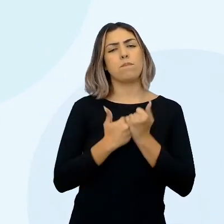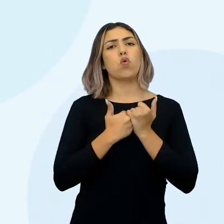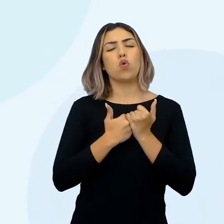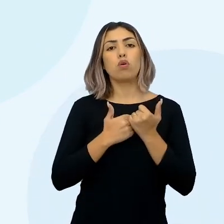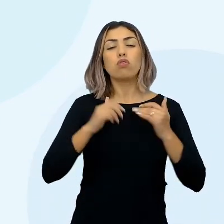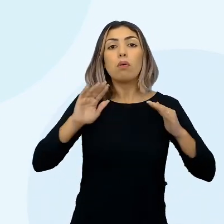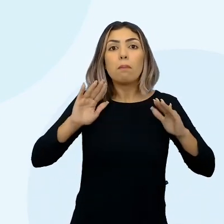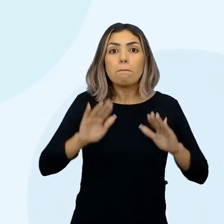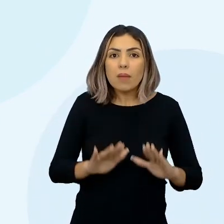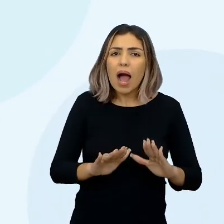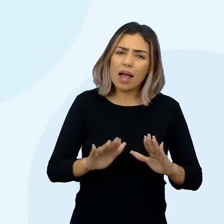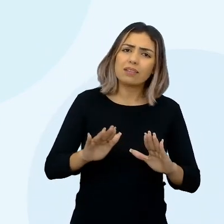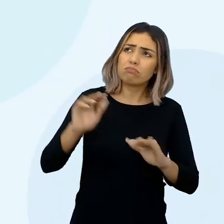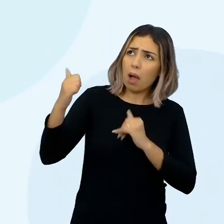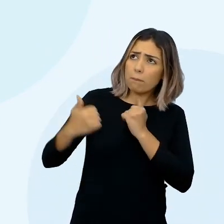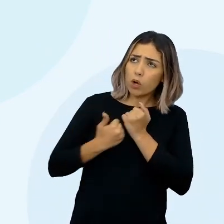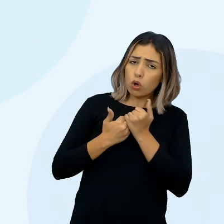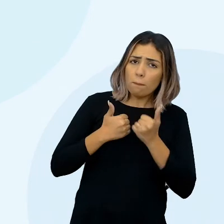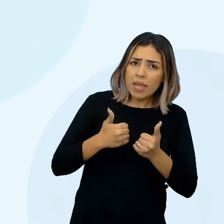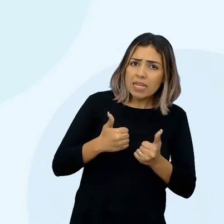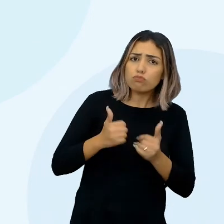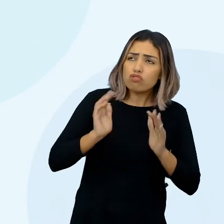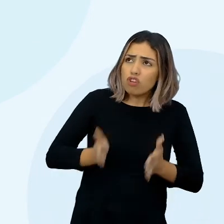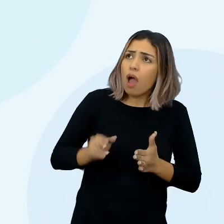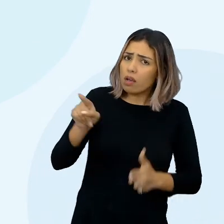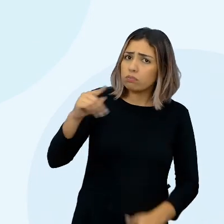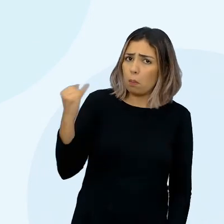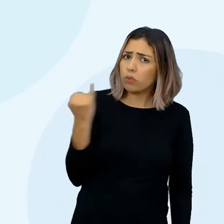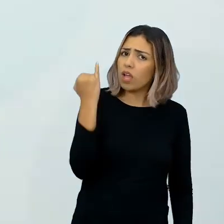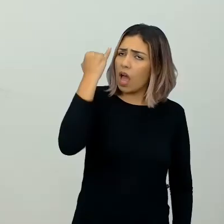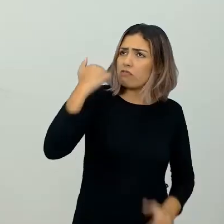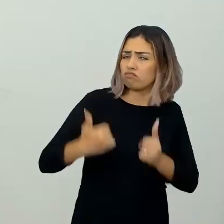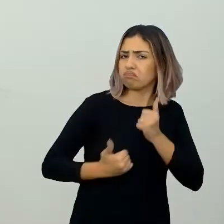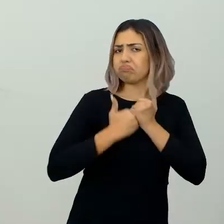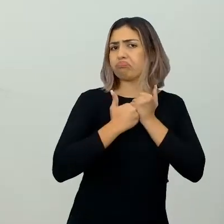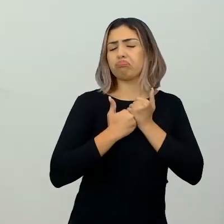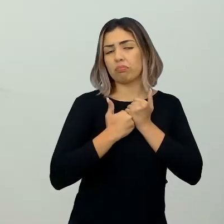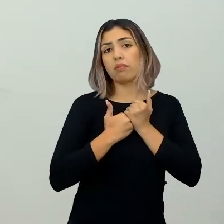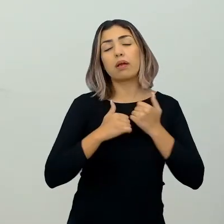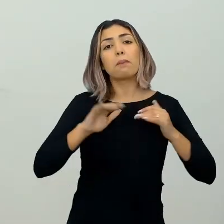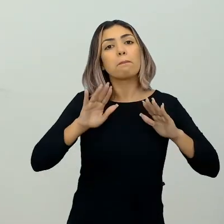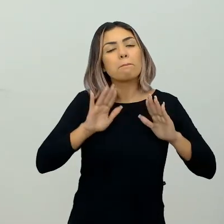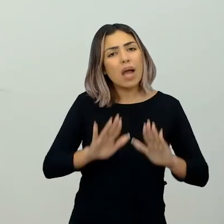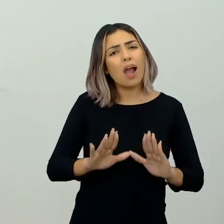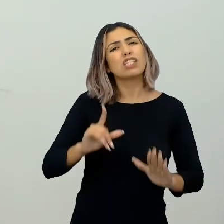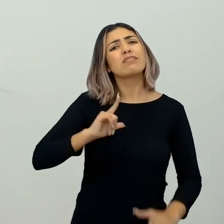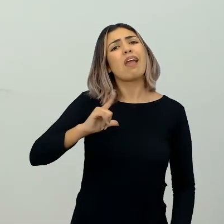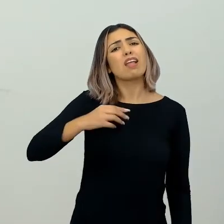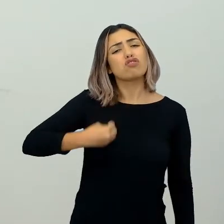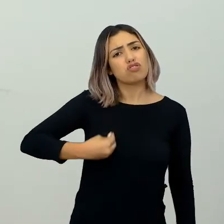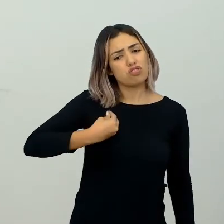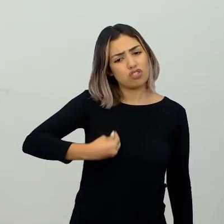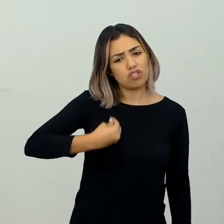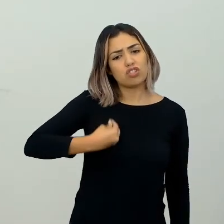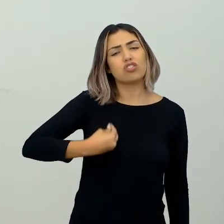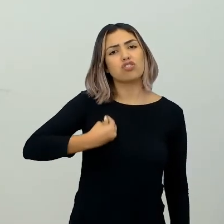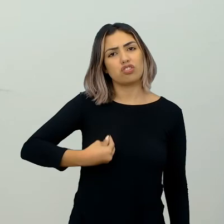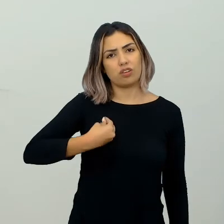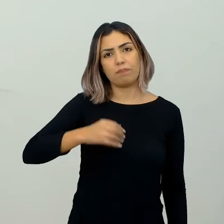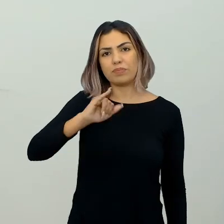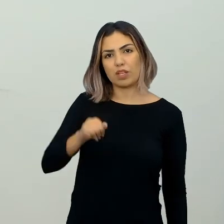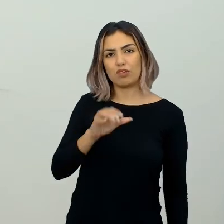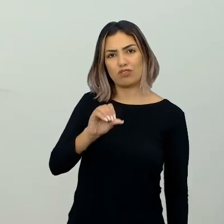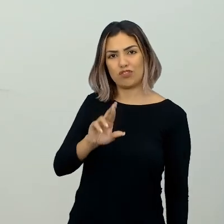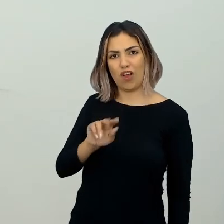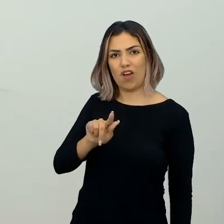essa contribuição, com todo esse pensamento que é muito importante até hoje, existia ali com o George Hegel